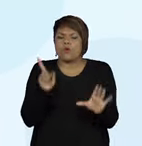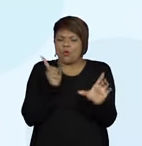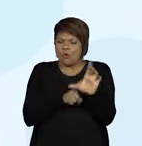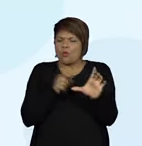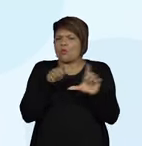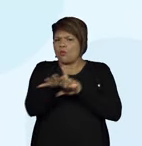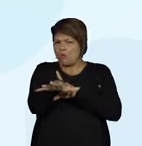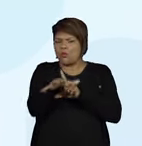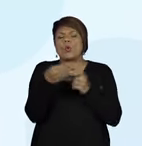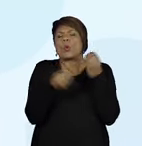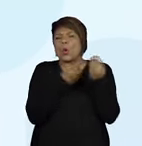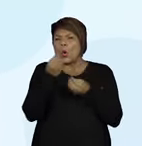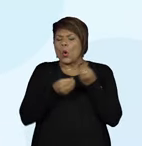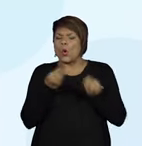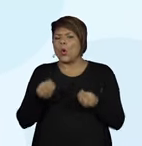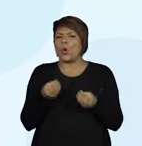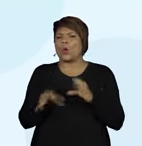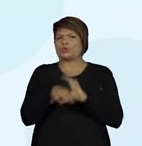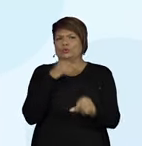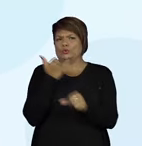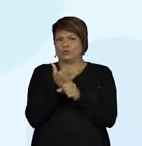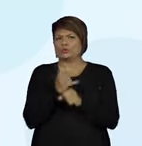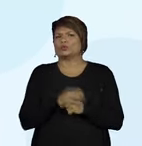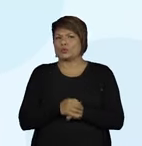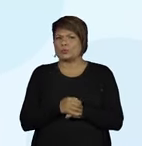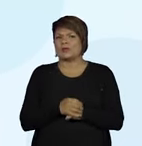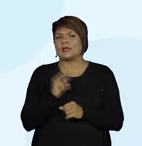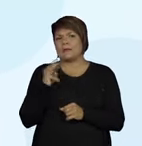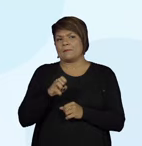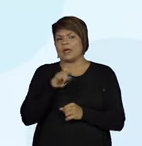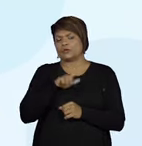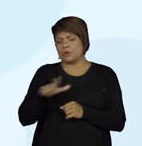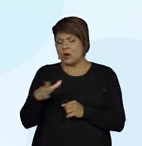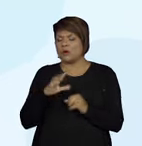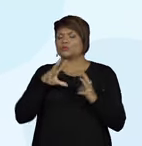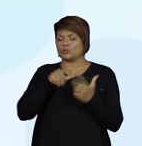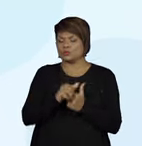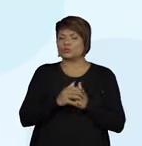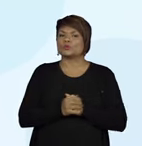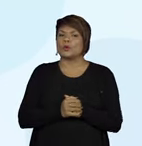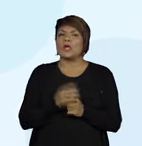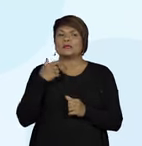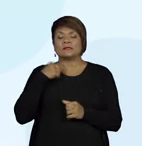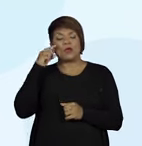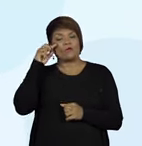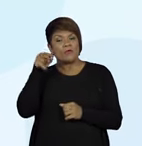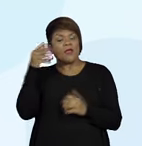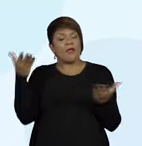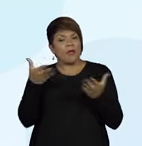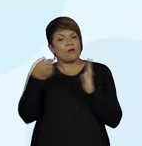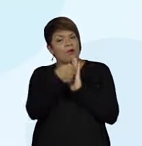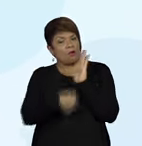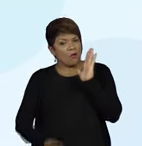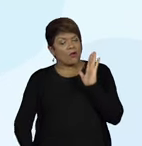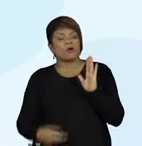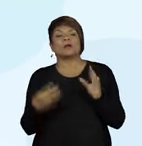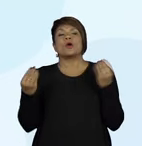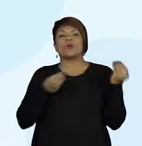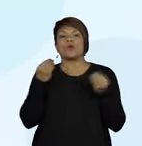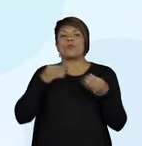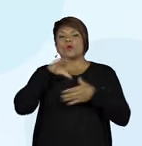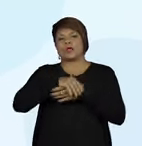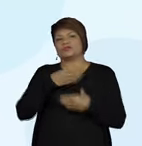YouTube. Confira abaixo a matéria que foi publicada originalmente na